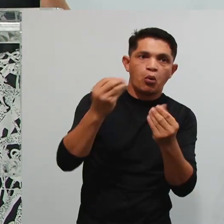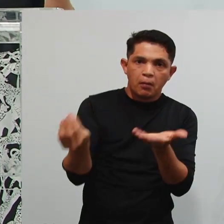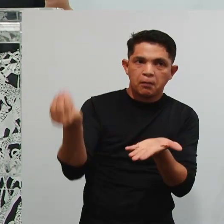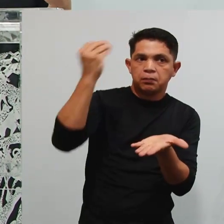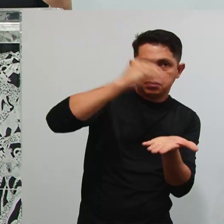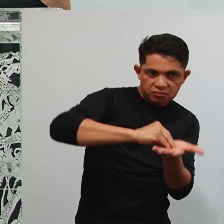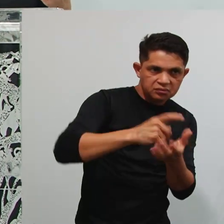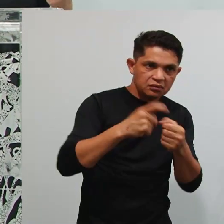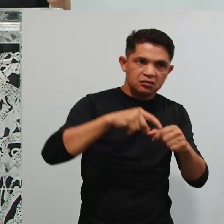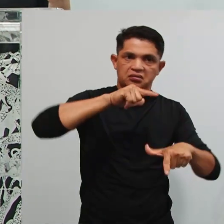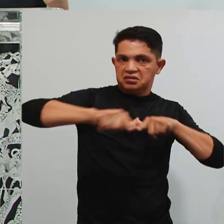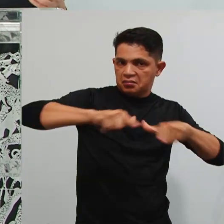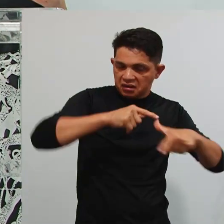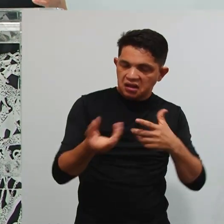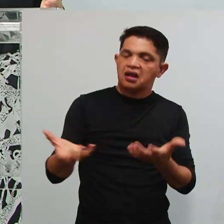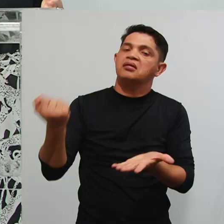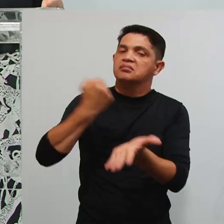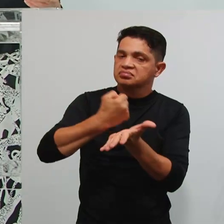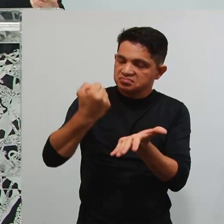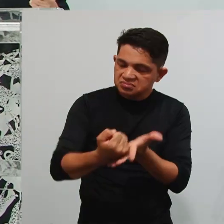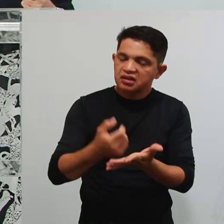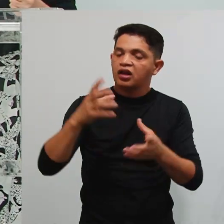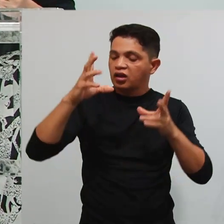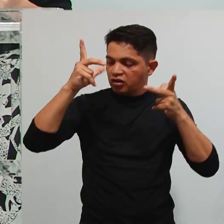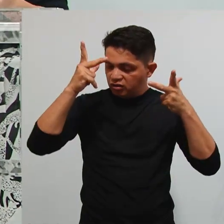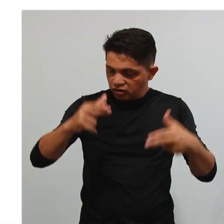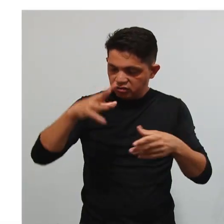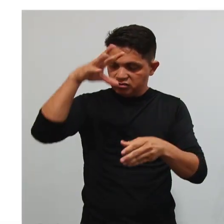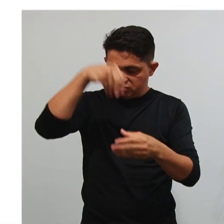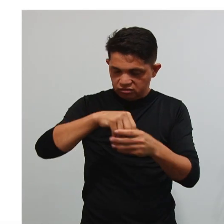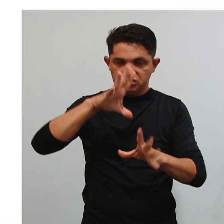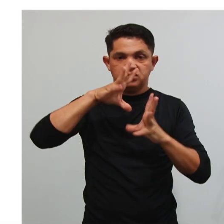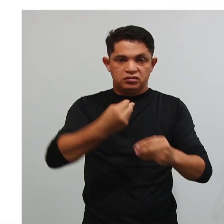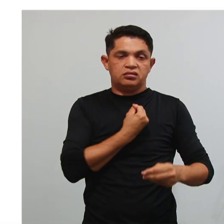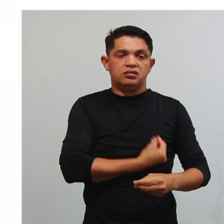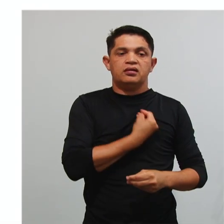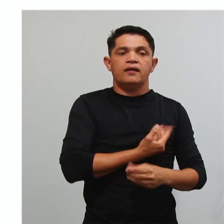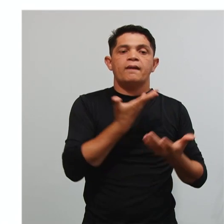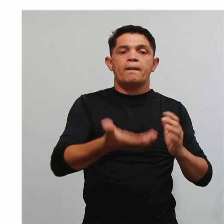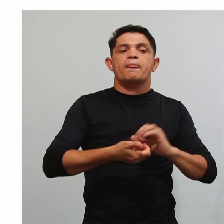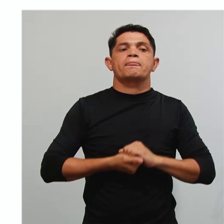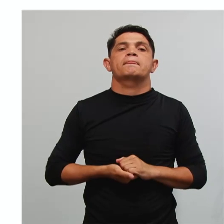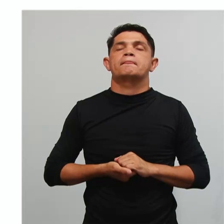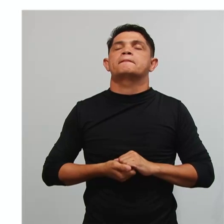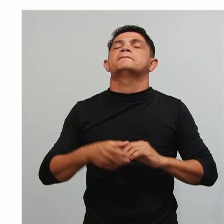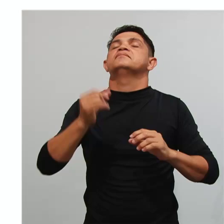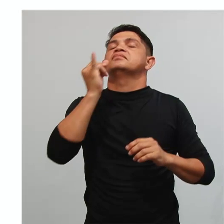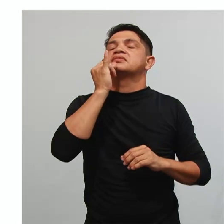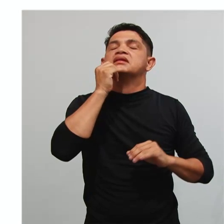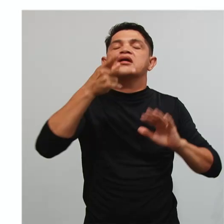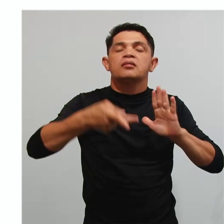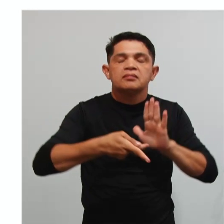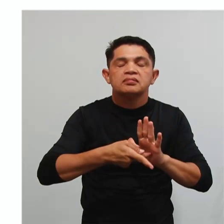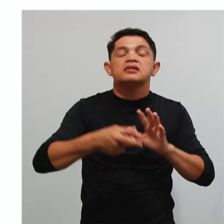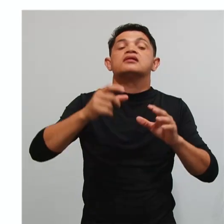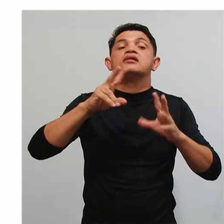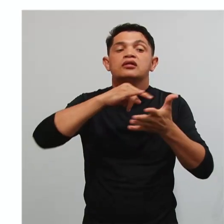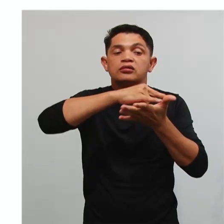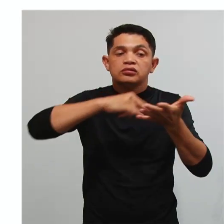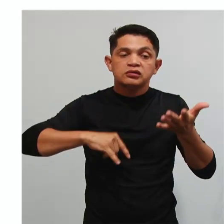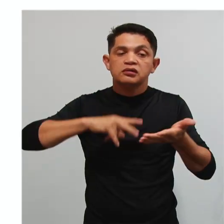gênero próprio da administração pública. Vamos ver então as características? Então, é um